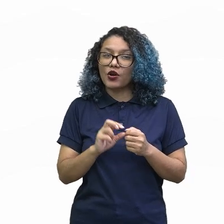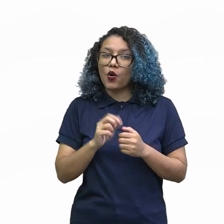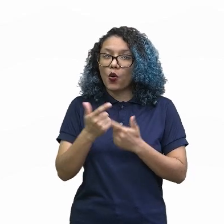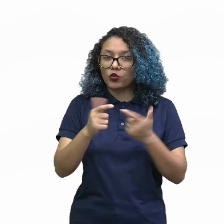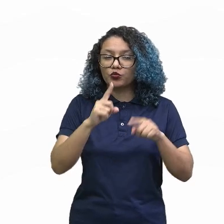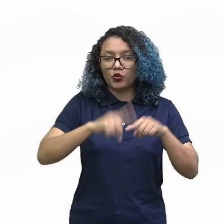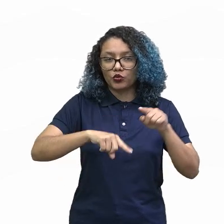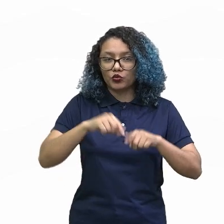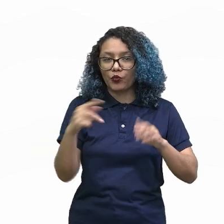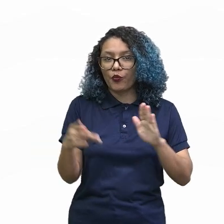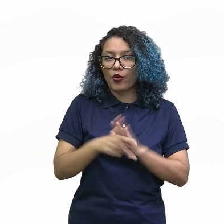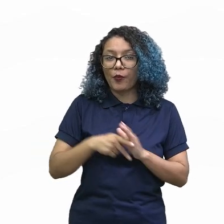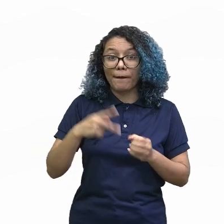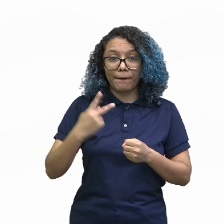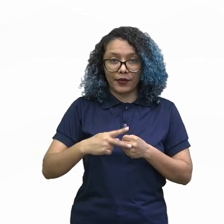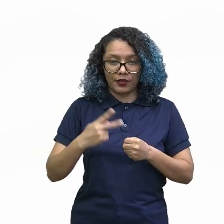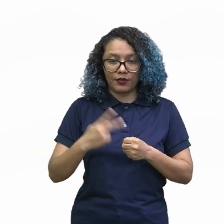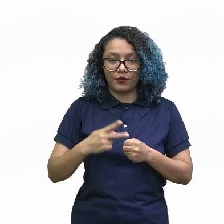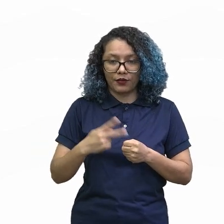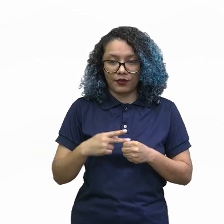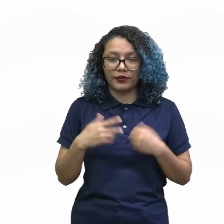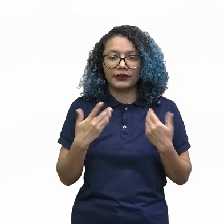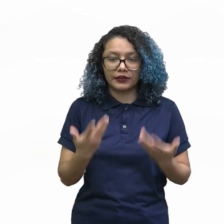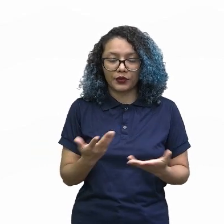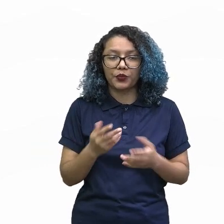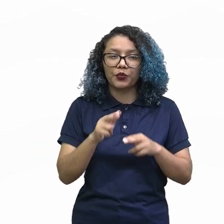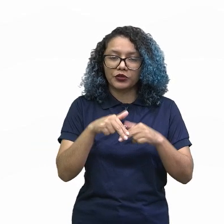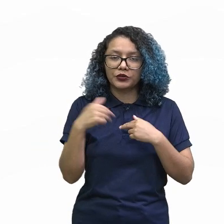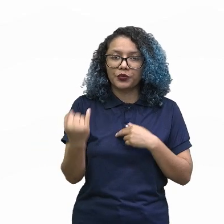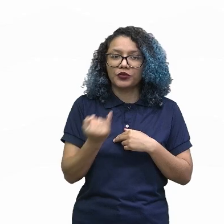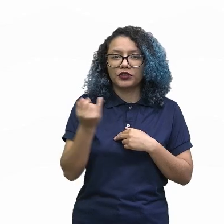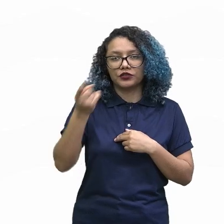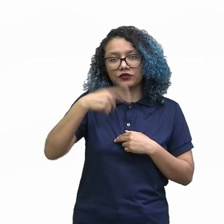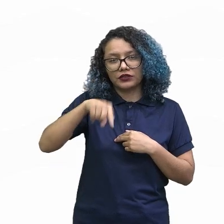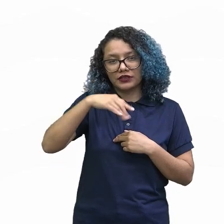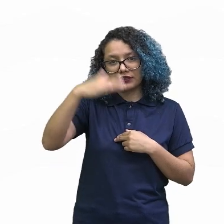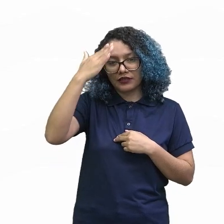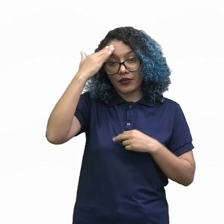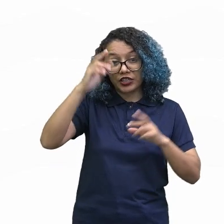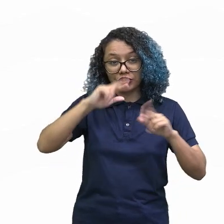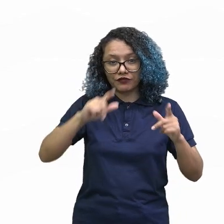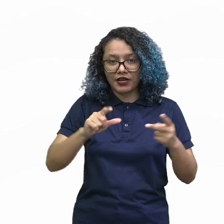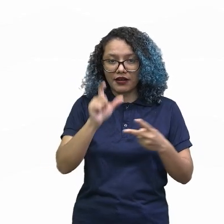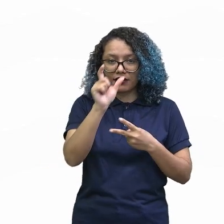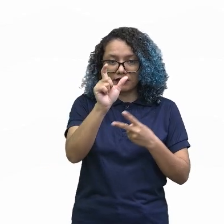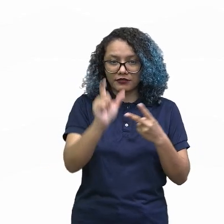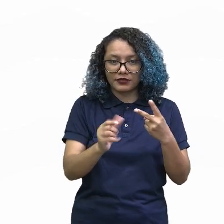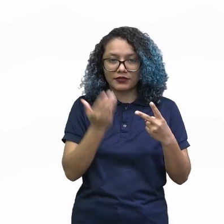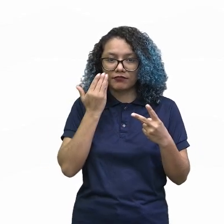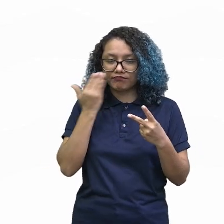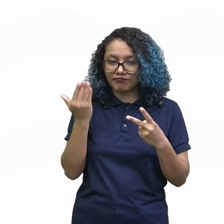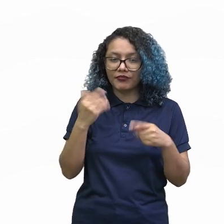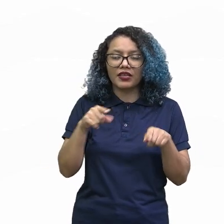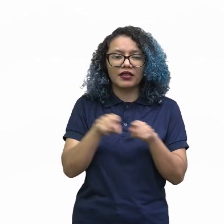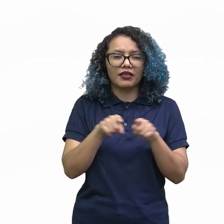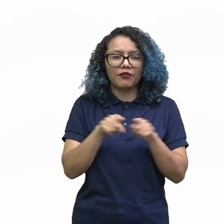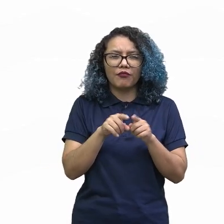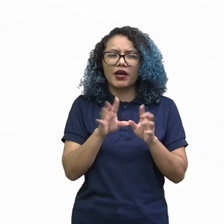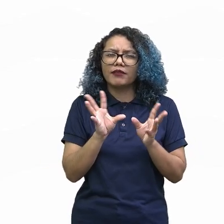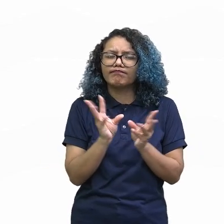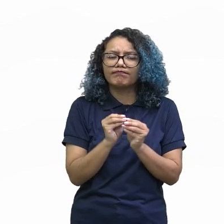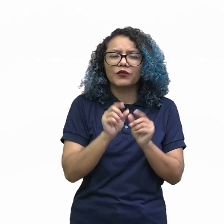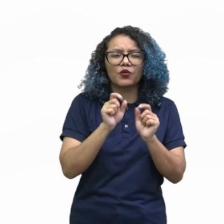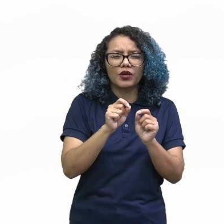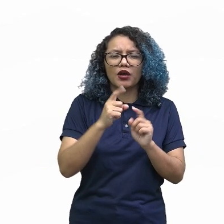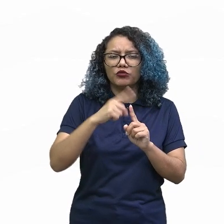certo? Então, é importante ali vocês diferenciarem esses dois termos e exemplificar já, né? O que é uma fonte de